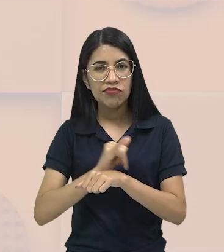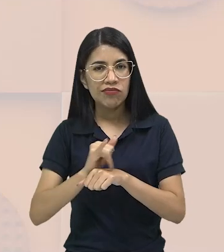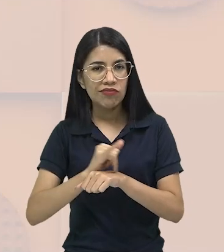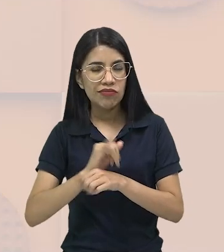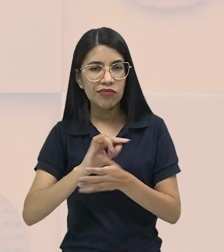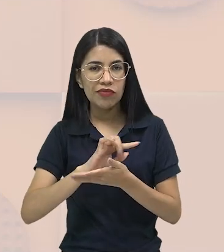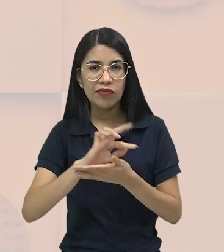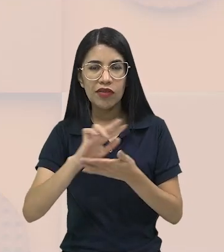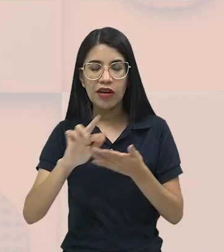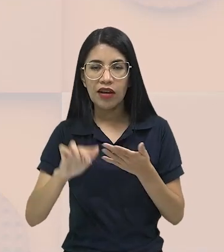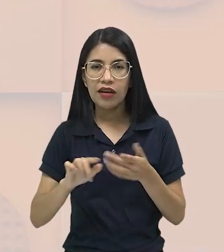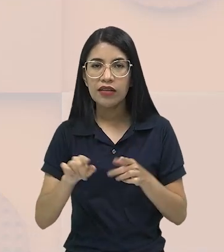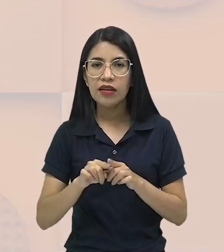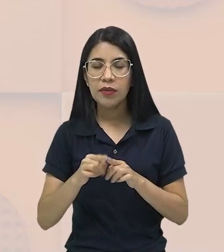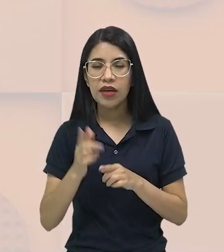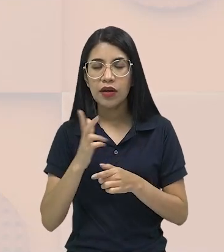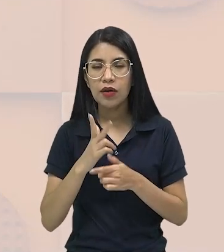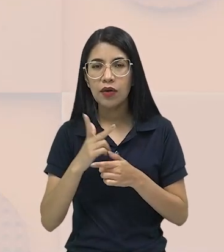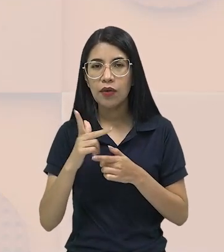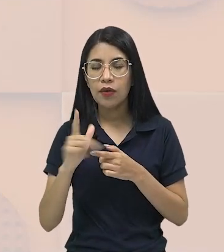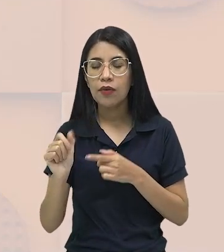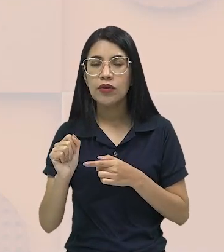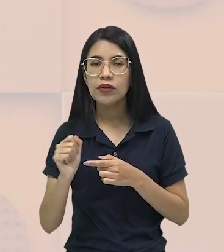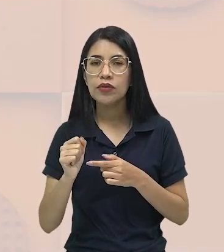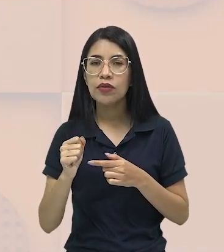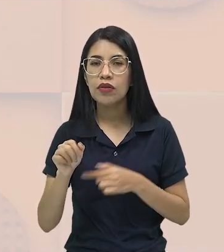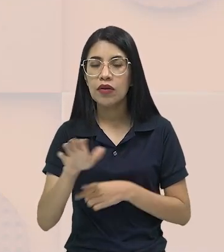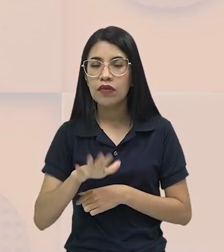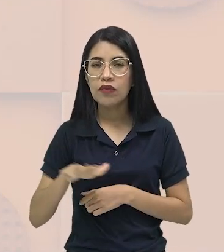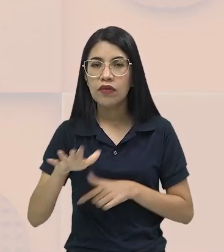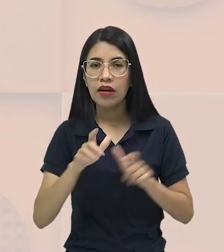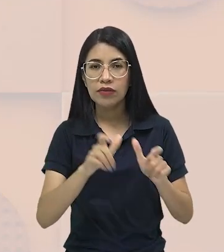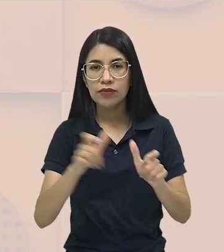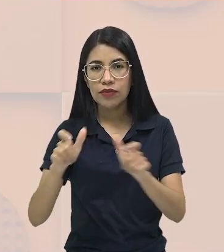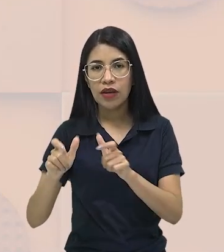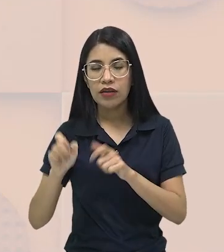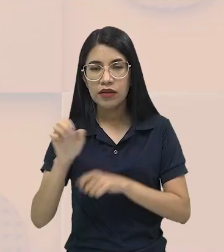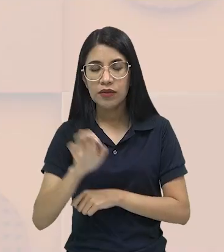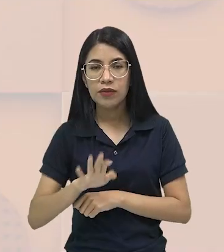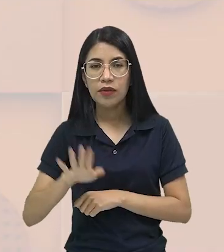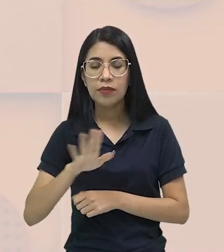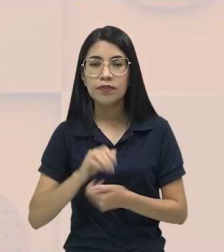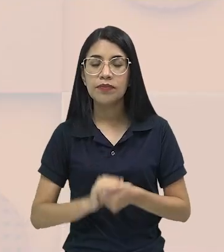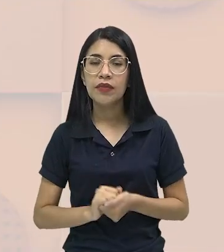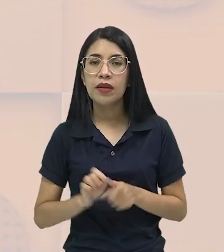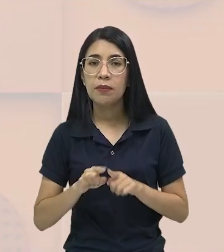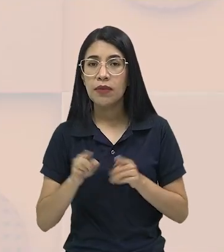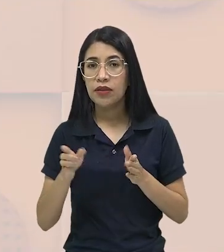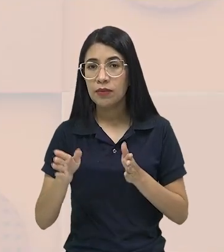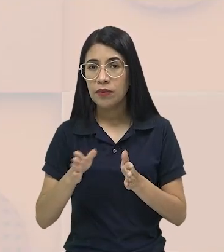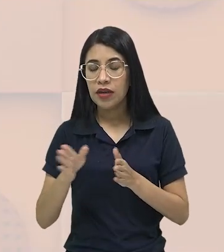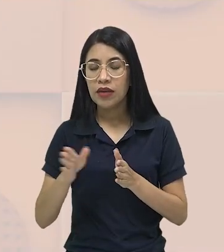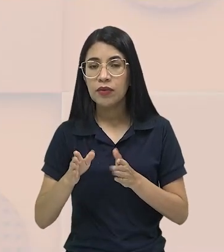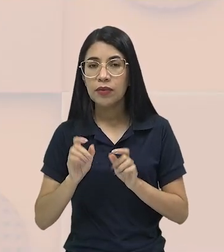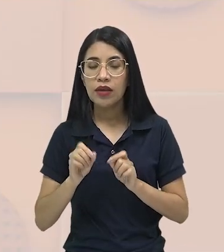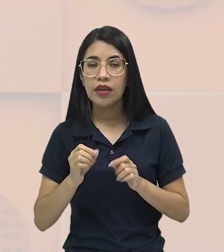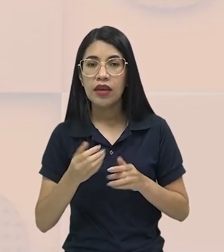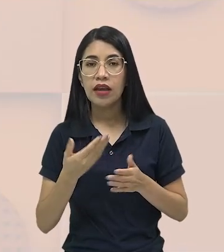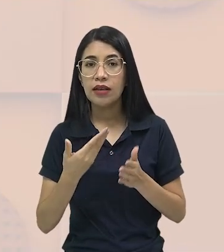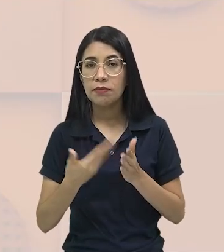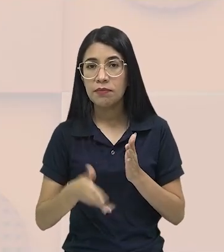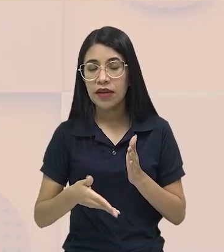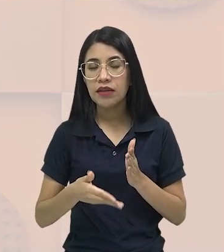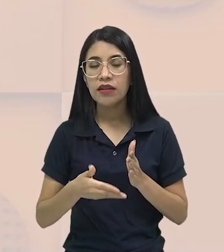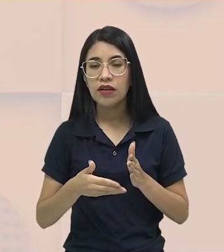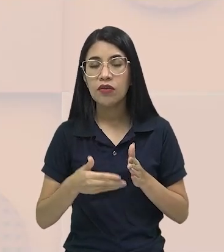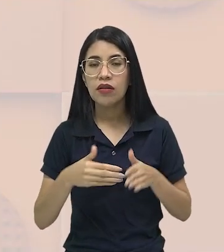que tinha conquistado grande parte do território europeu? Pois é, no momento em que Napoleão Bonaparte é derrotado,